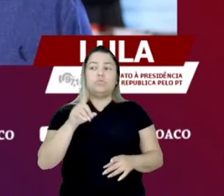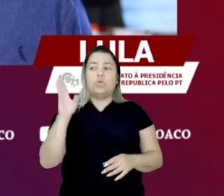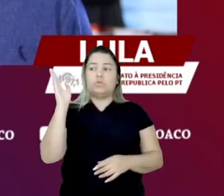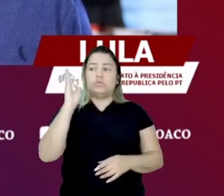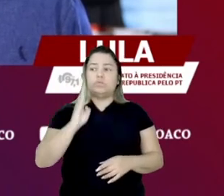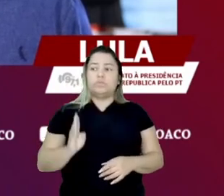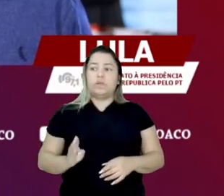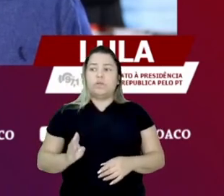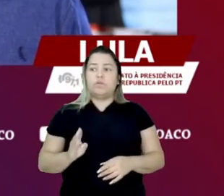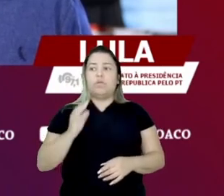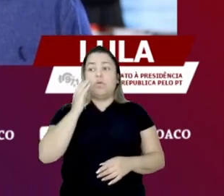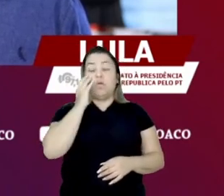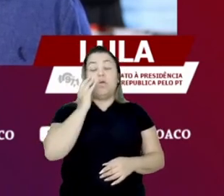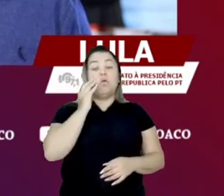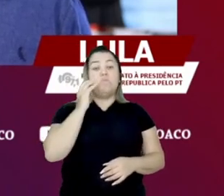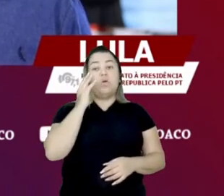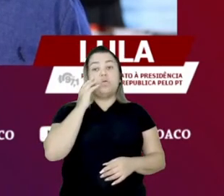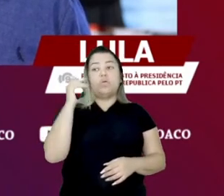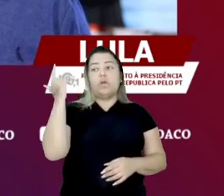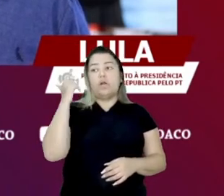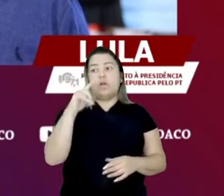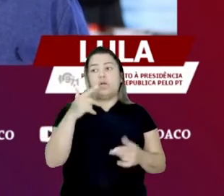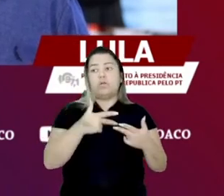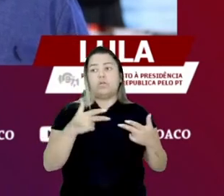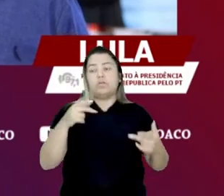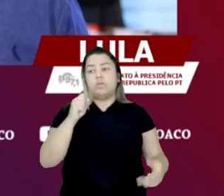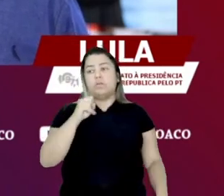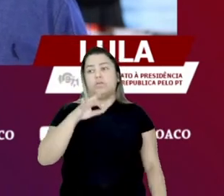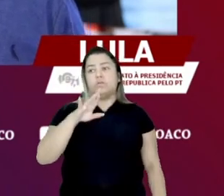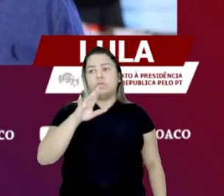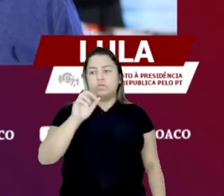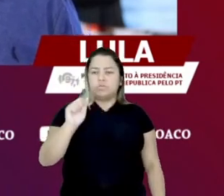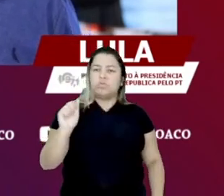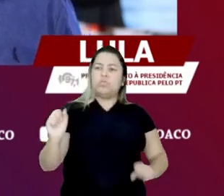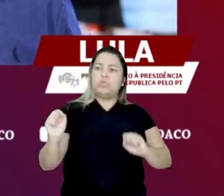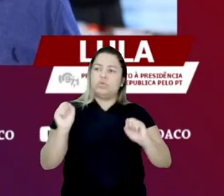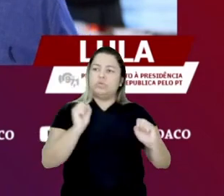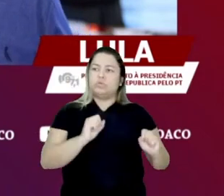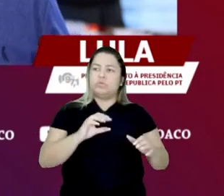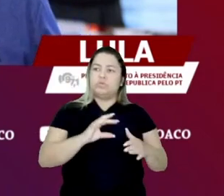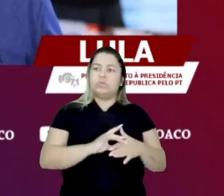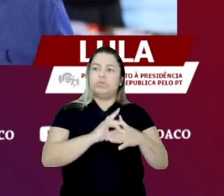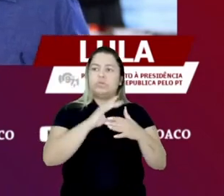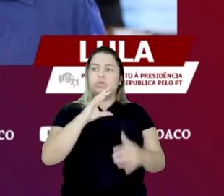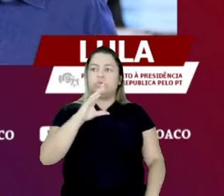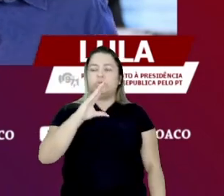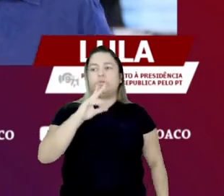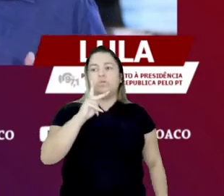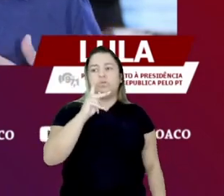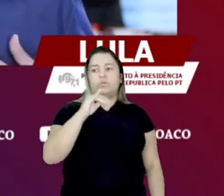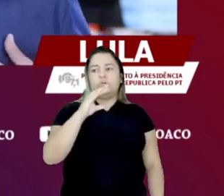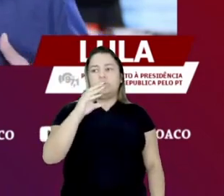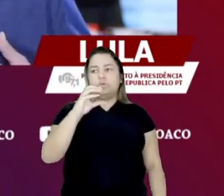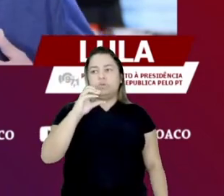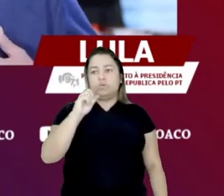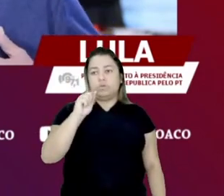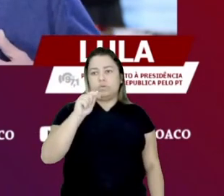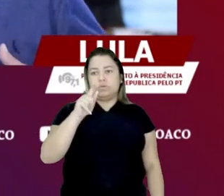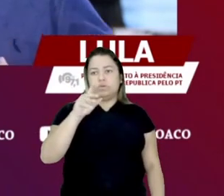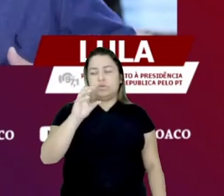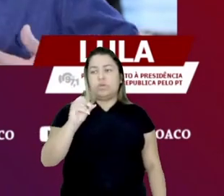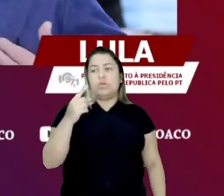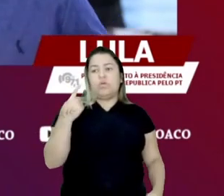Porque esse cidadão não tem nada a ver conosco. Esse cidadão, ele, na minha opinião,